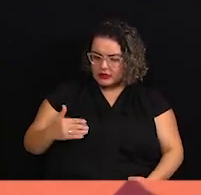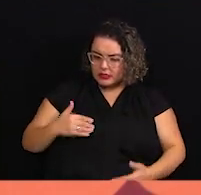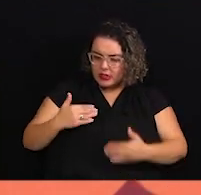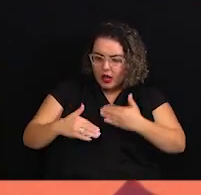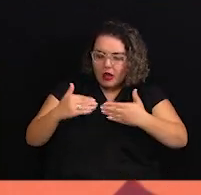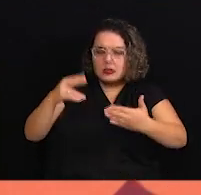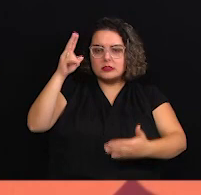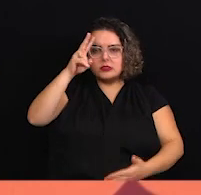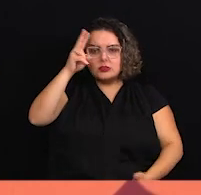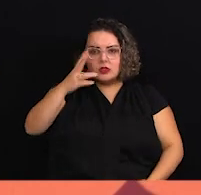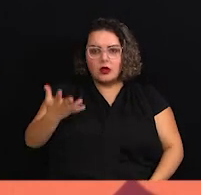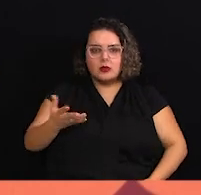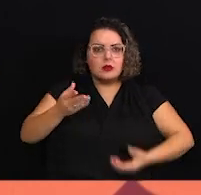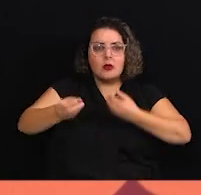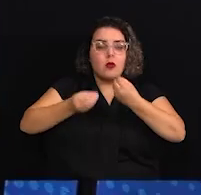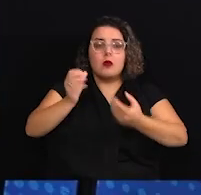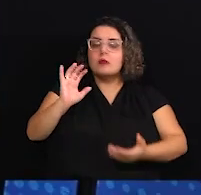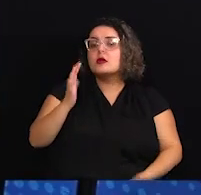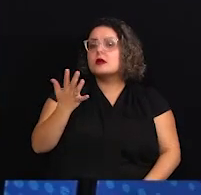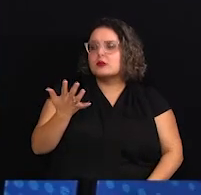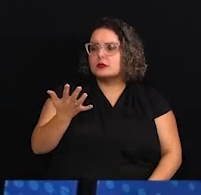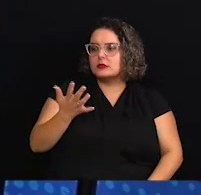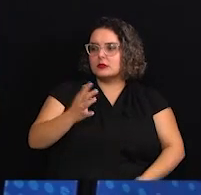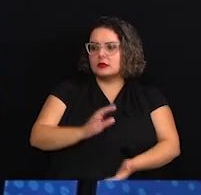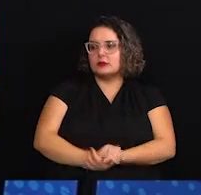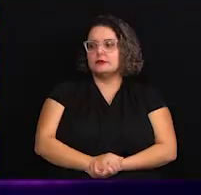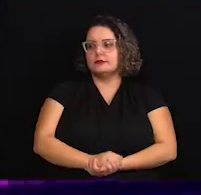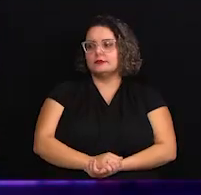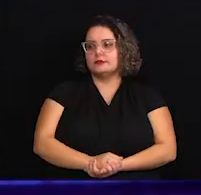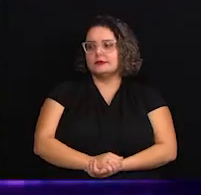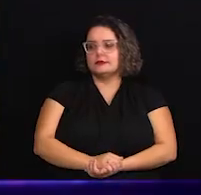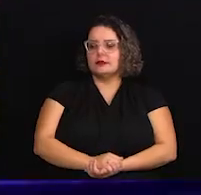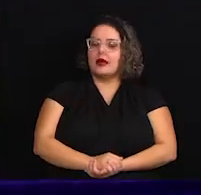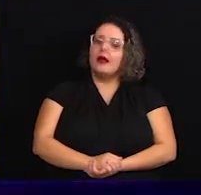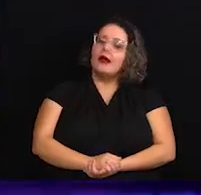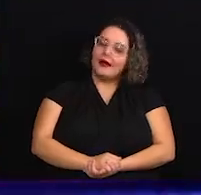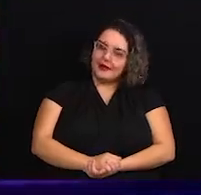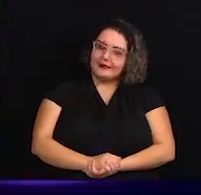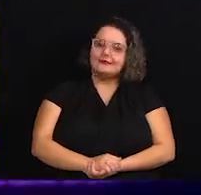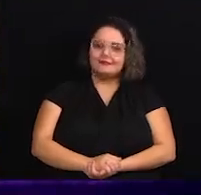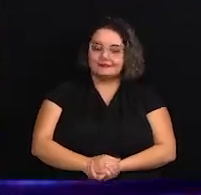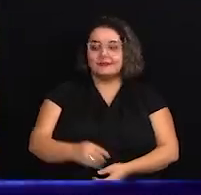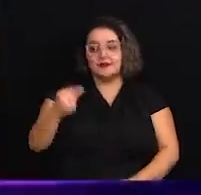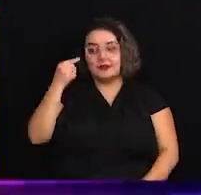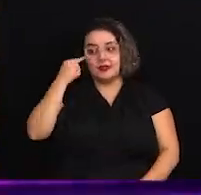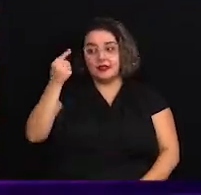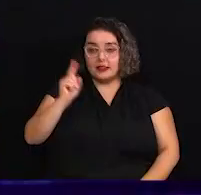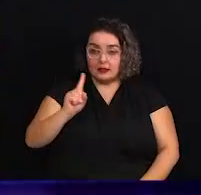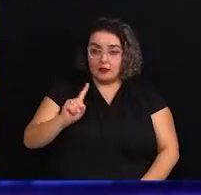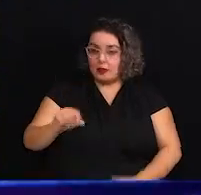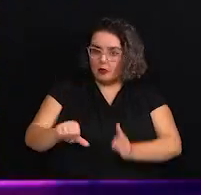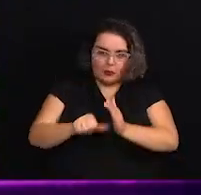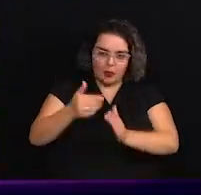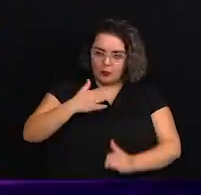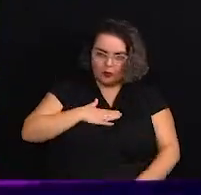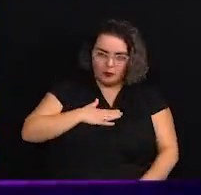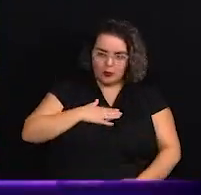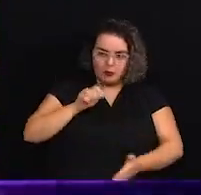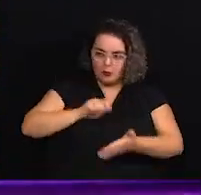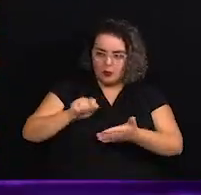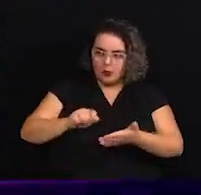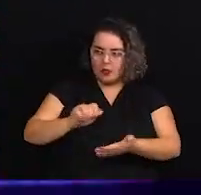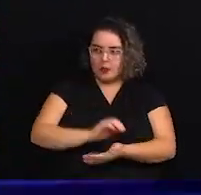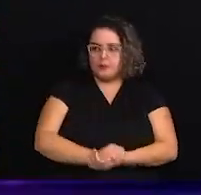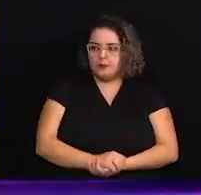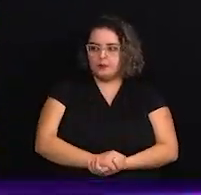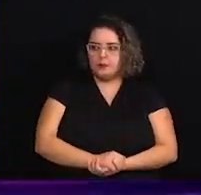desenrolar essa história? Como é que foi? Só para você ter uma ideia, esse não é meu primeiro livro, não é nem o meu primeiro romance.